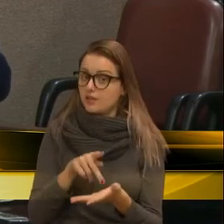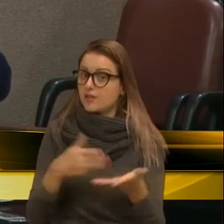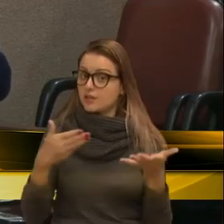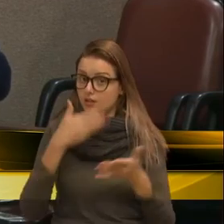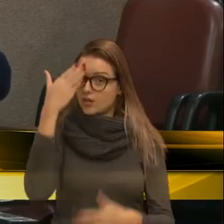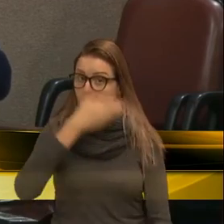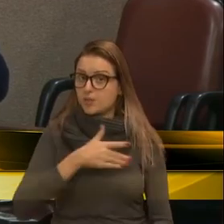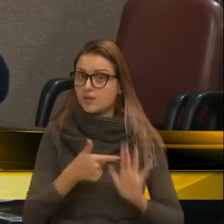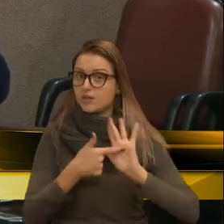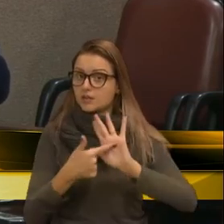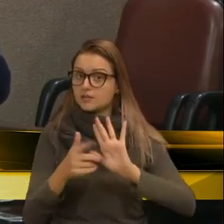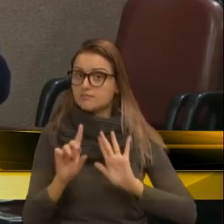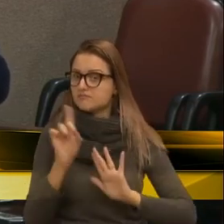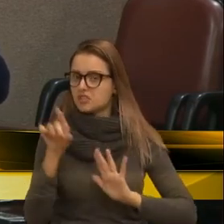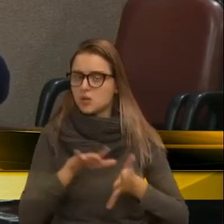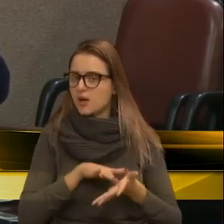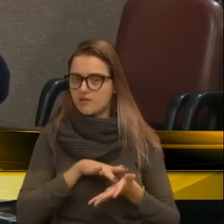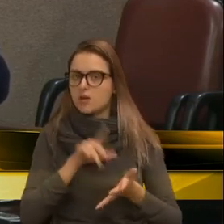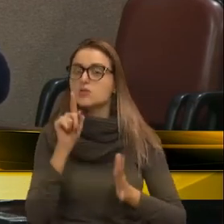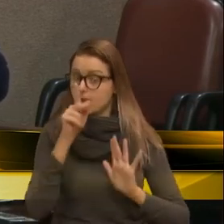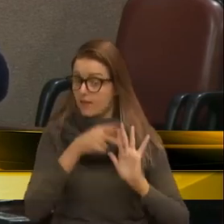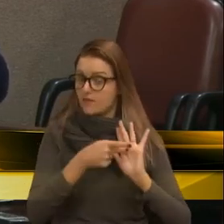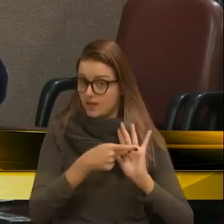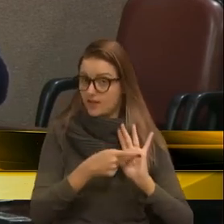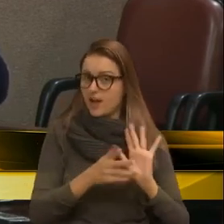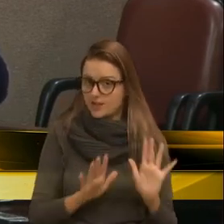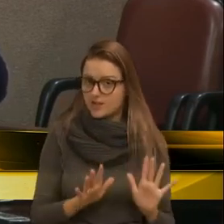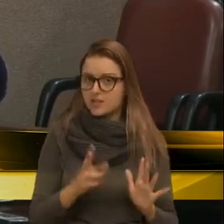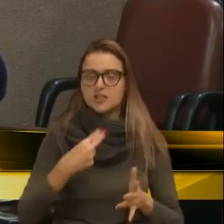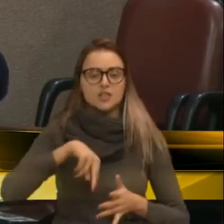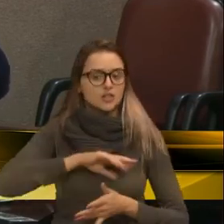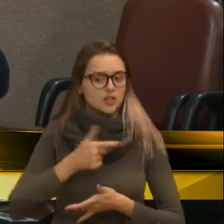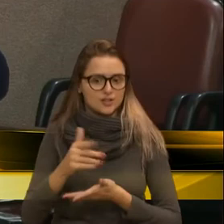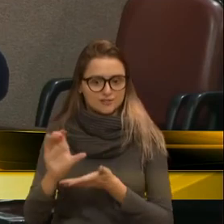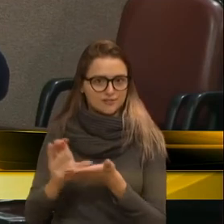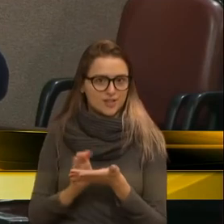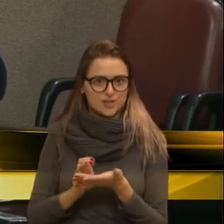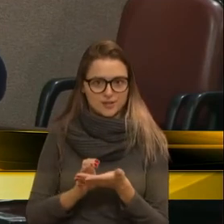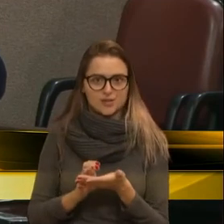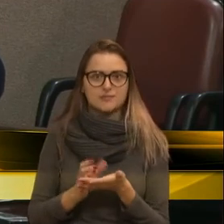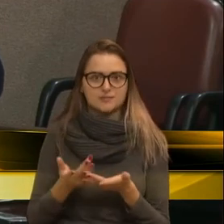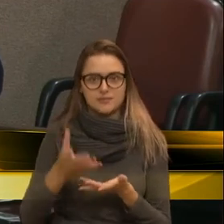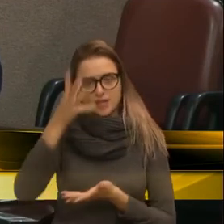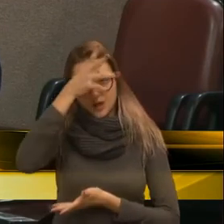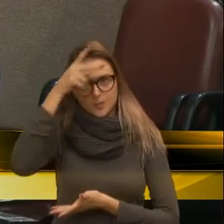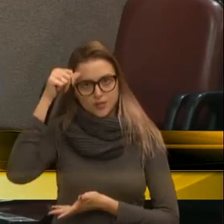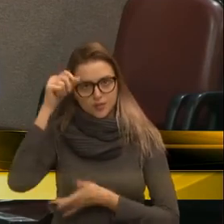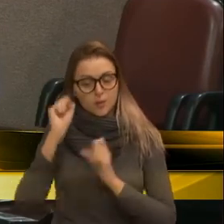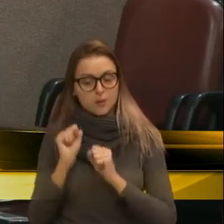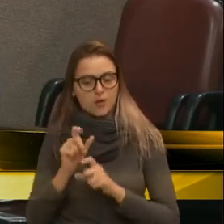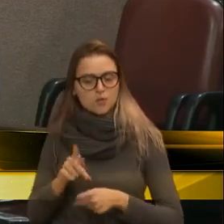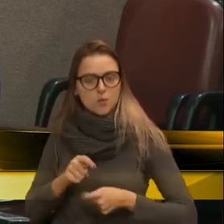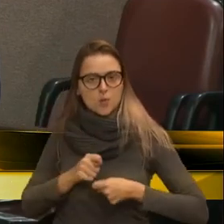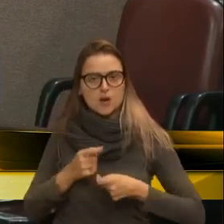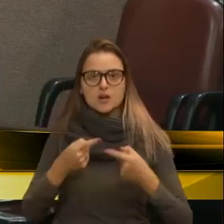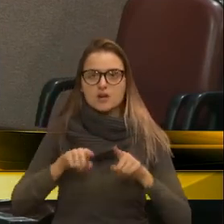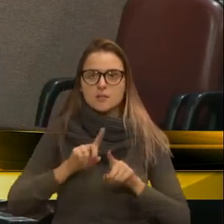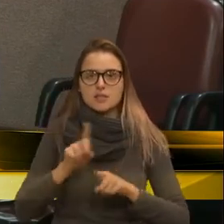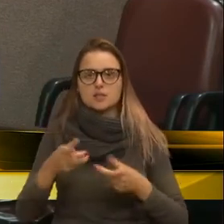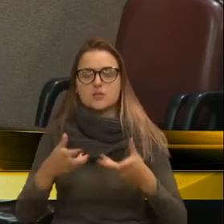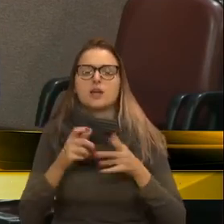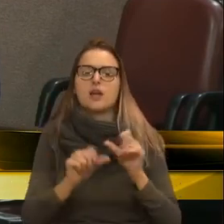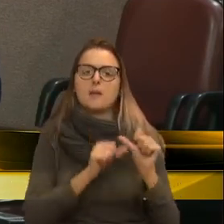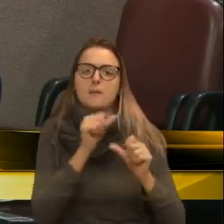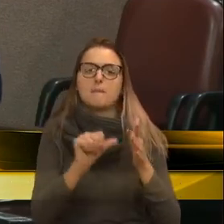aqui. Não é fake, é verdade, nós estamos deixando de arrecadar, o município pode estar apertado, mas não está querendo melhorar a